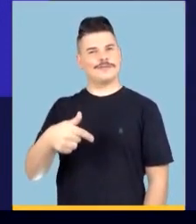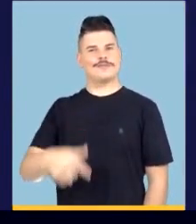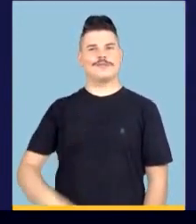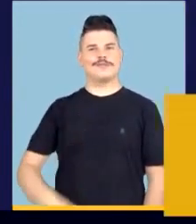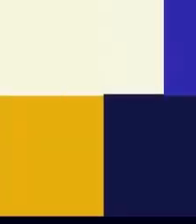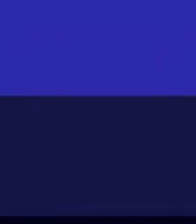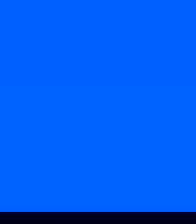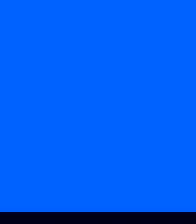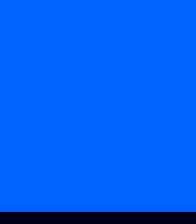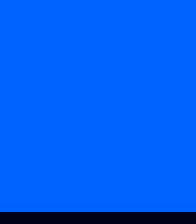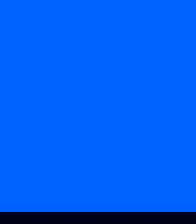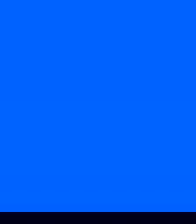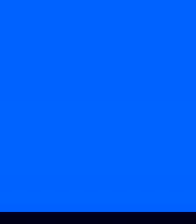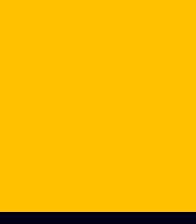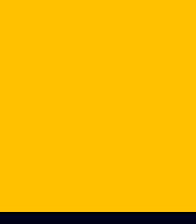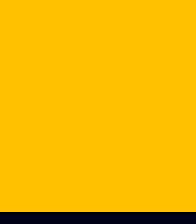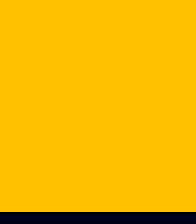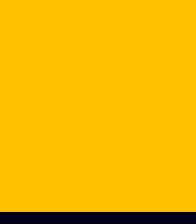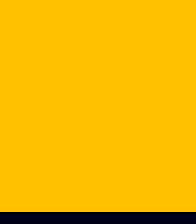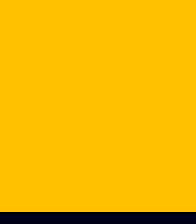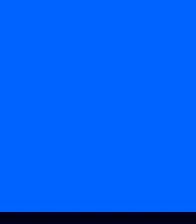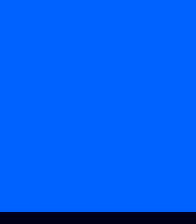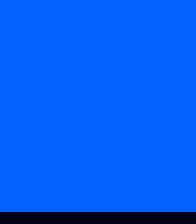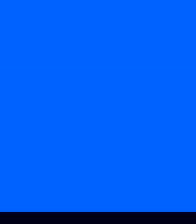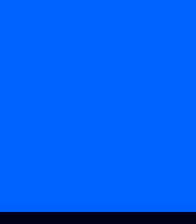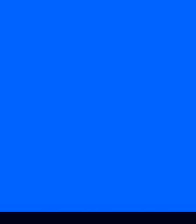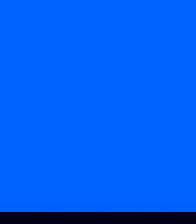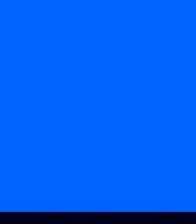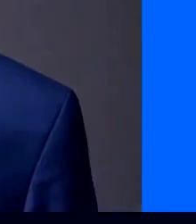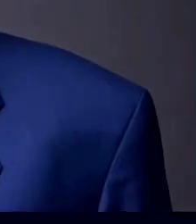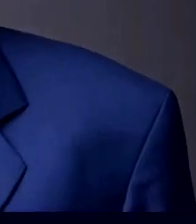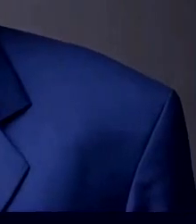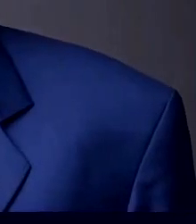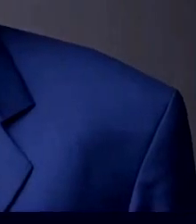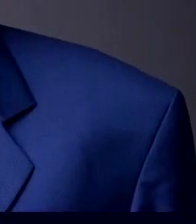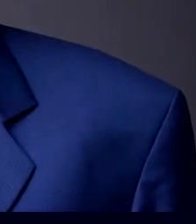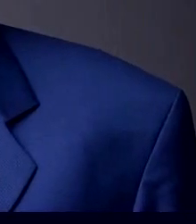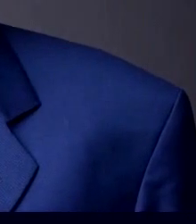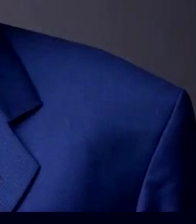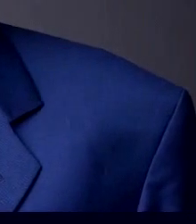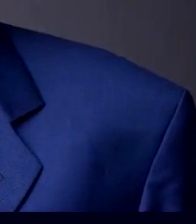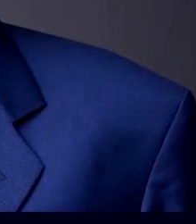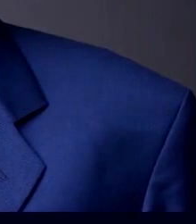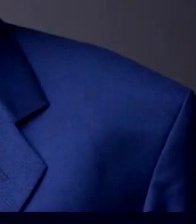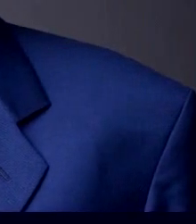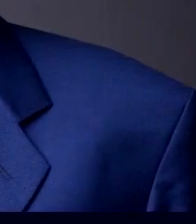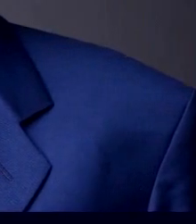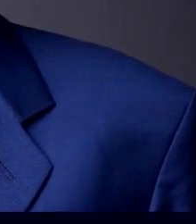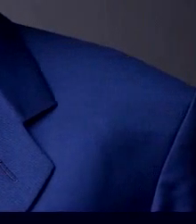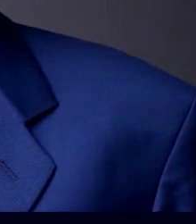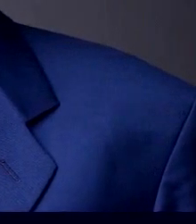45777. Vereadores com Bruno Covas, prefeito, 45.